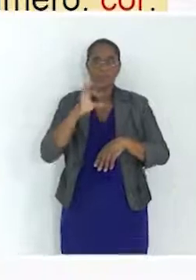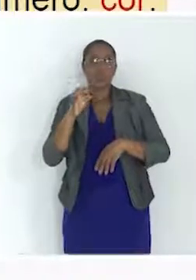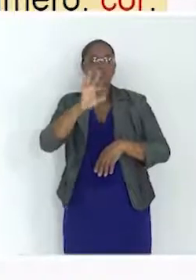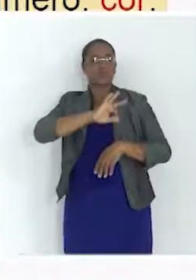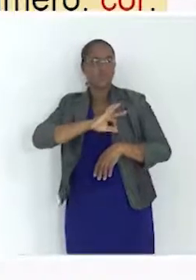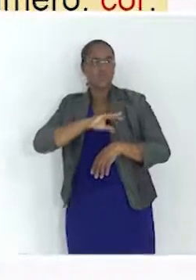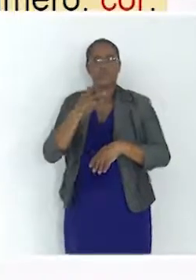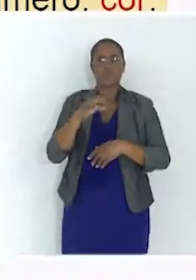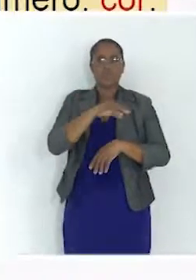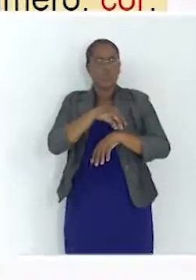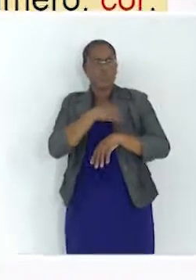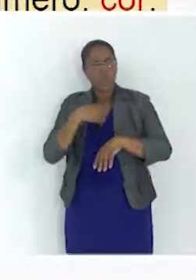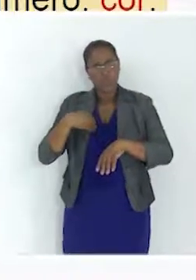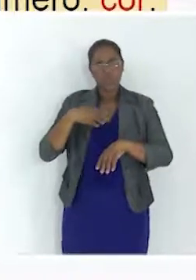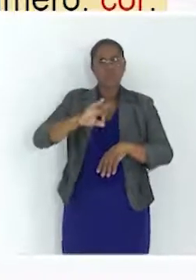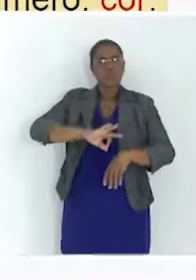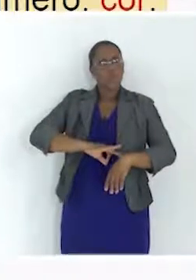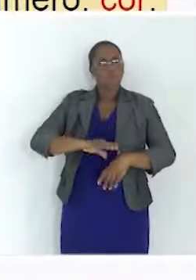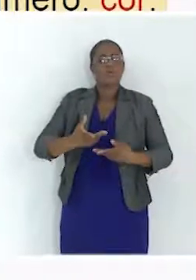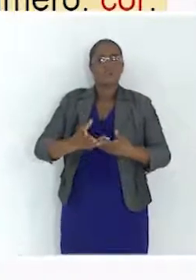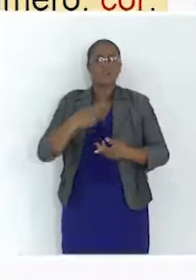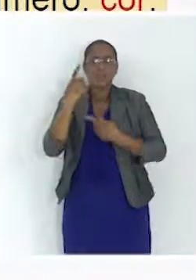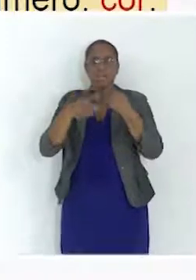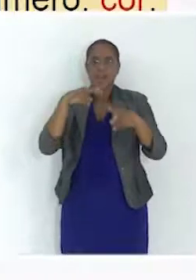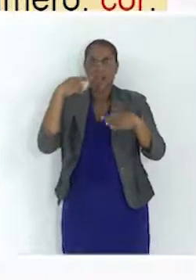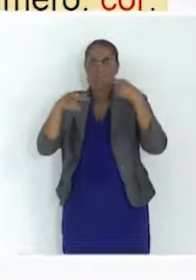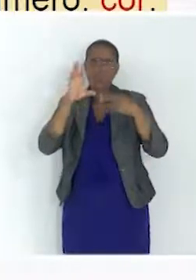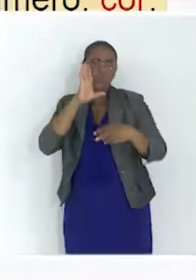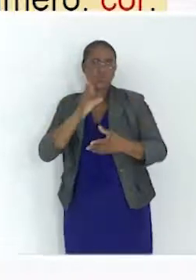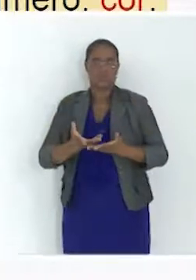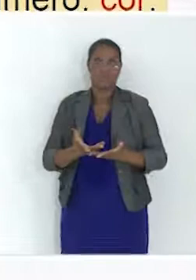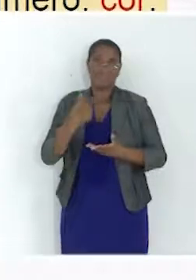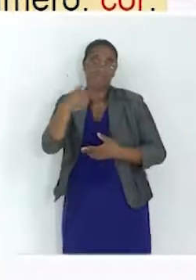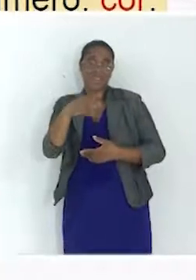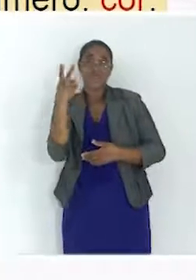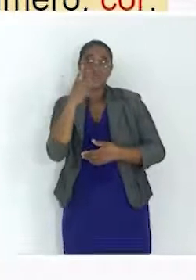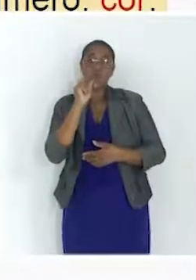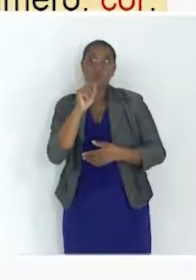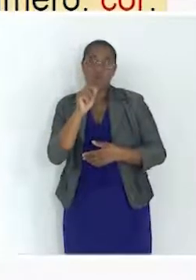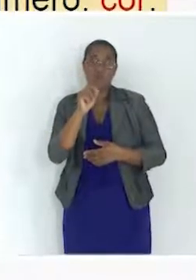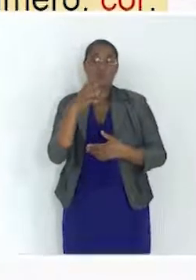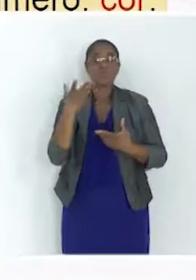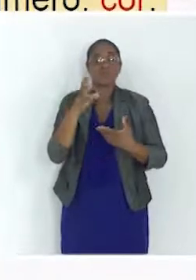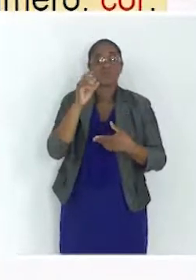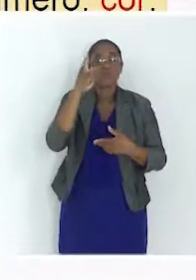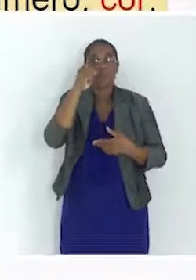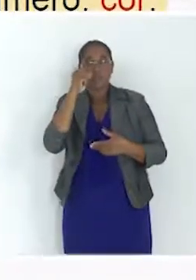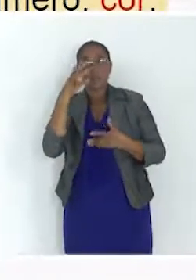e almoço. Há 2 nomes comuns no feminino plural. Dores e